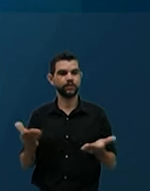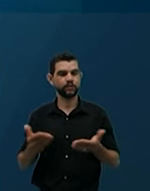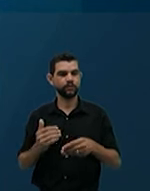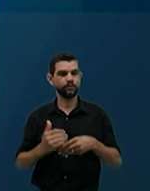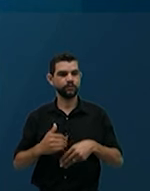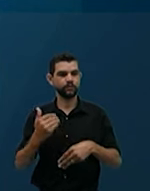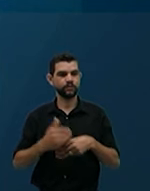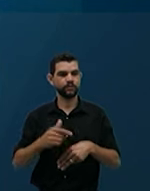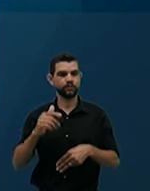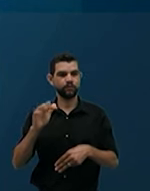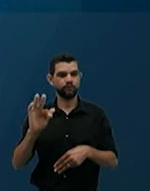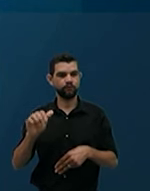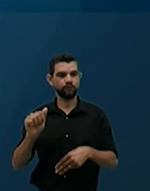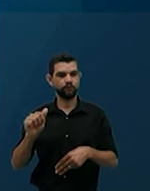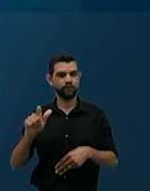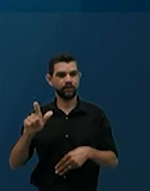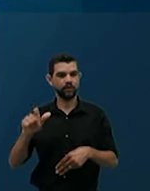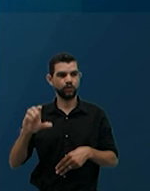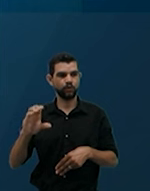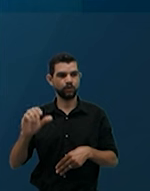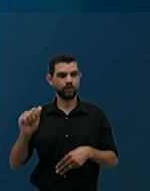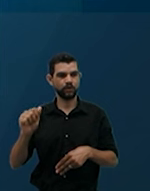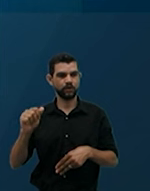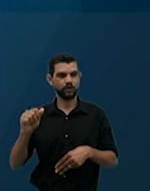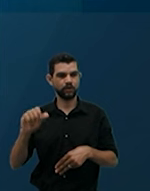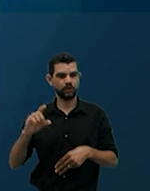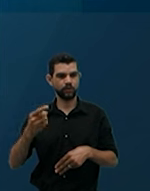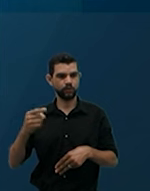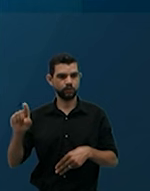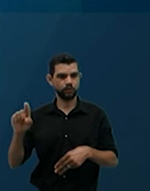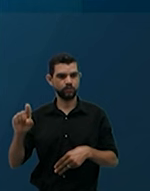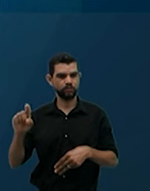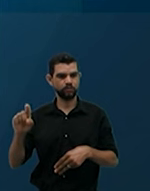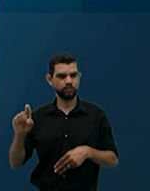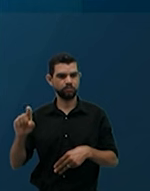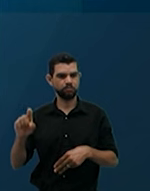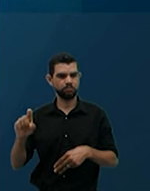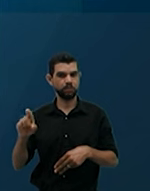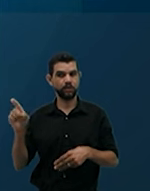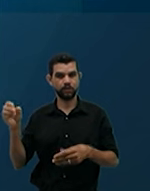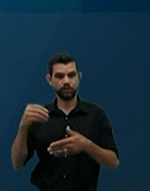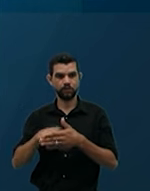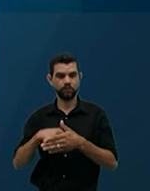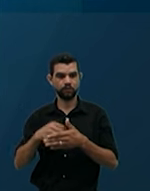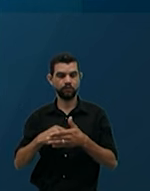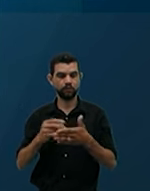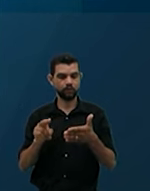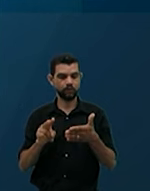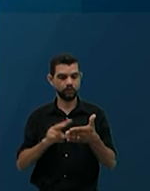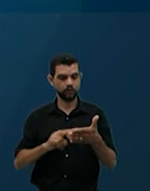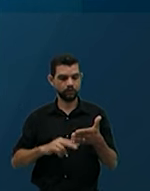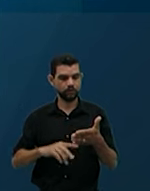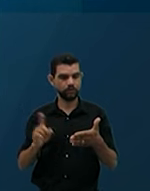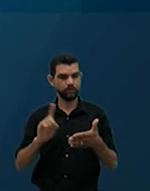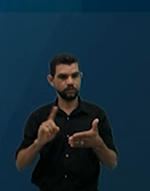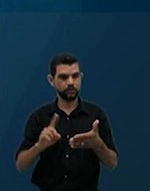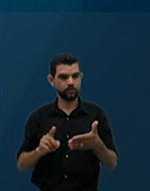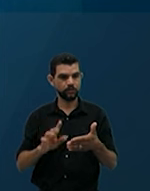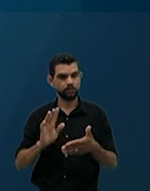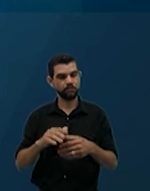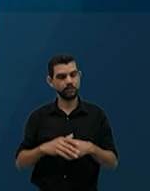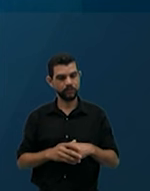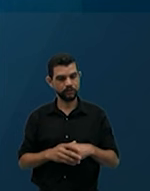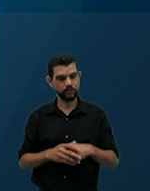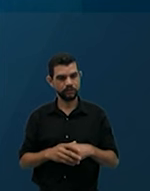aqui um votozinho por escrito, mas não vou ler. E eu apenas estou citando precedente de Vossa Excelência, aqui